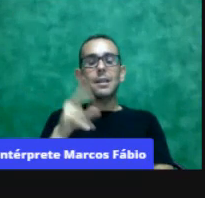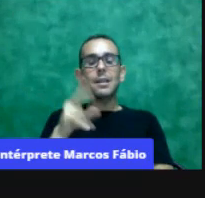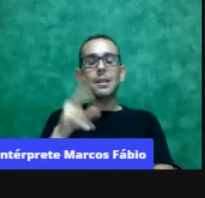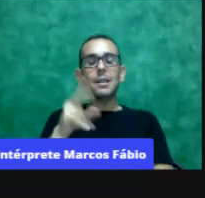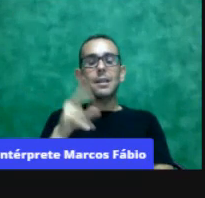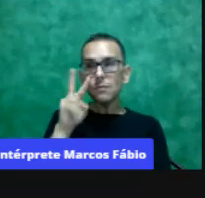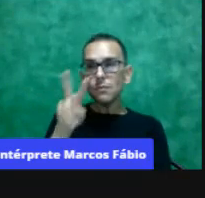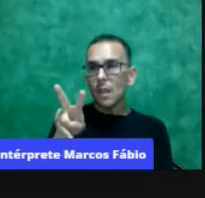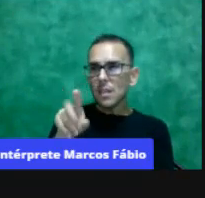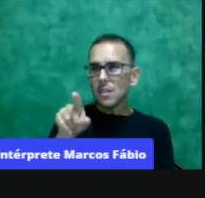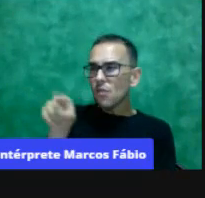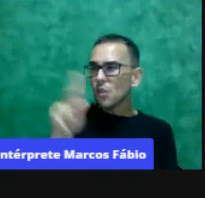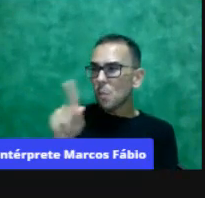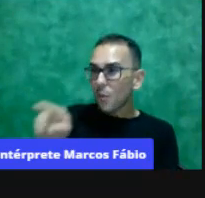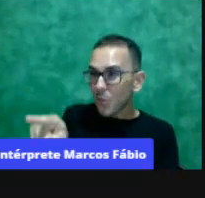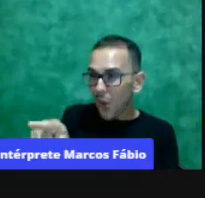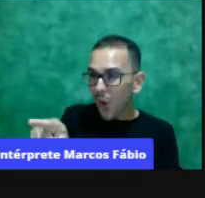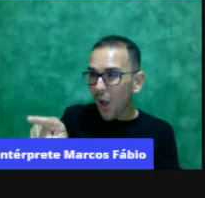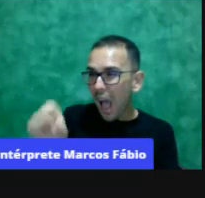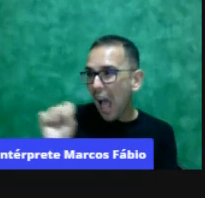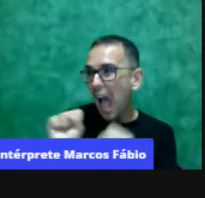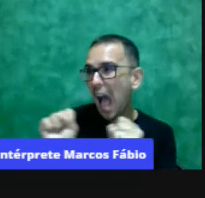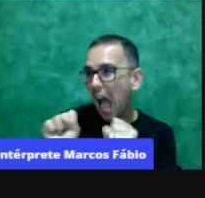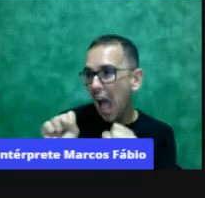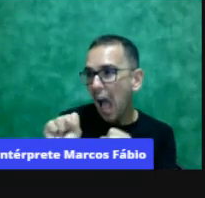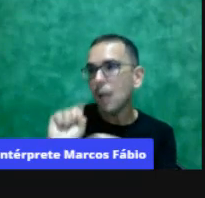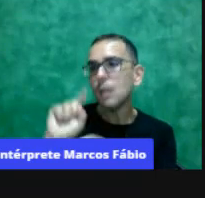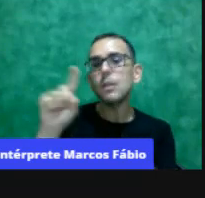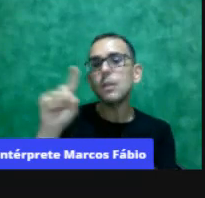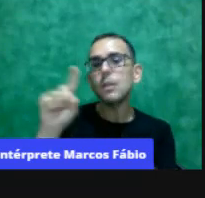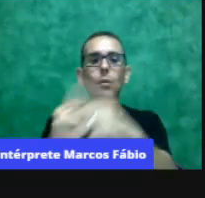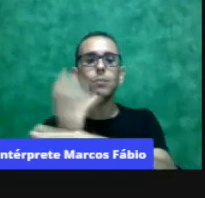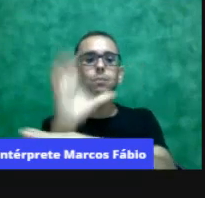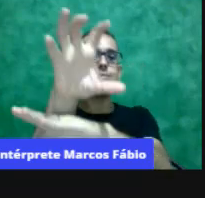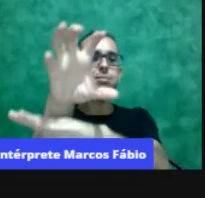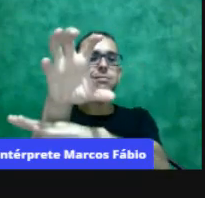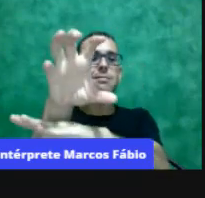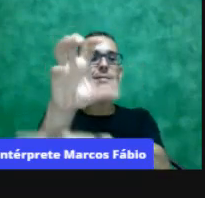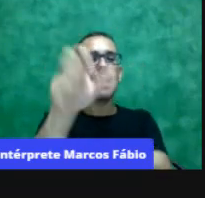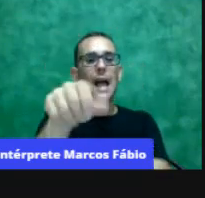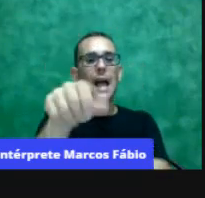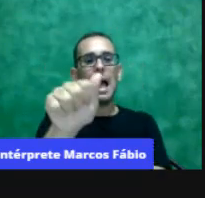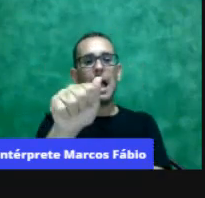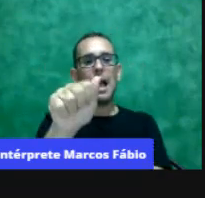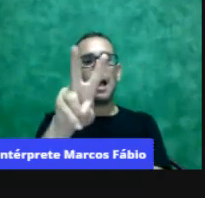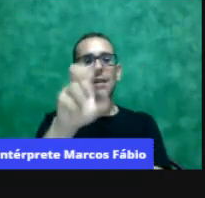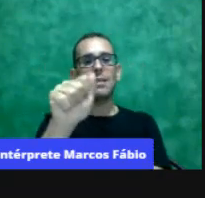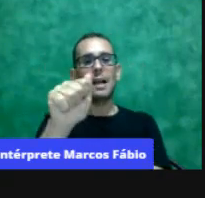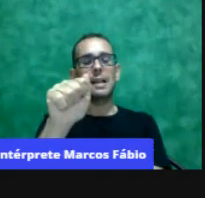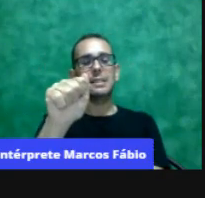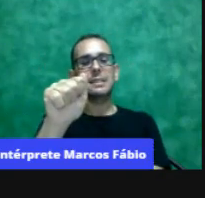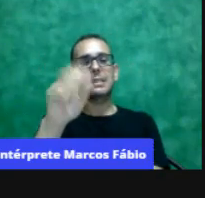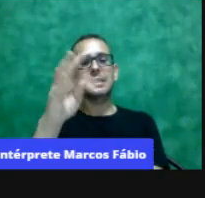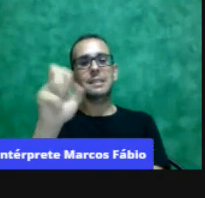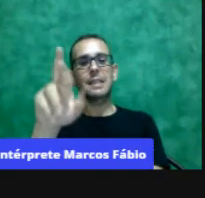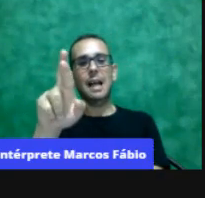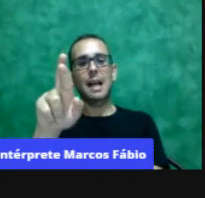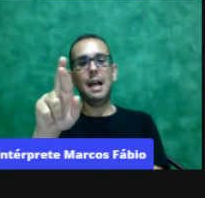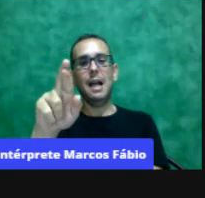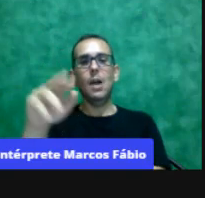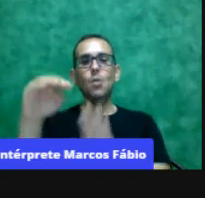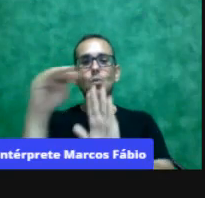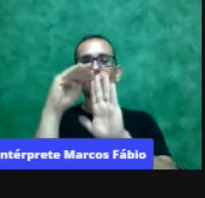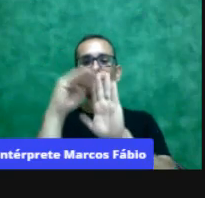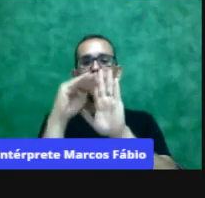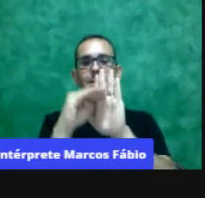veja quem é você. Aí, depois, você apresenta o bonequinho, né? Esse avatar. Aí, eu deixei os links, os